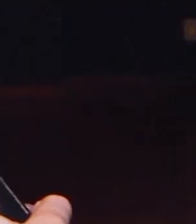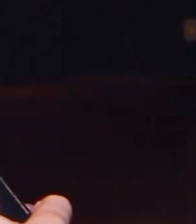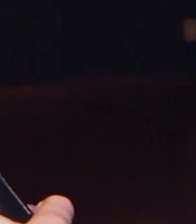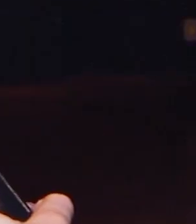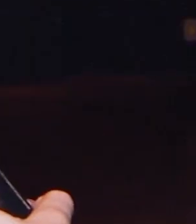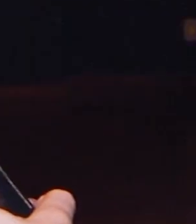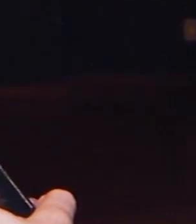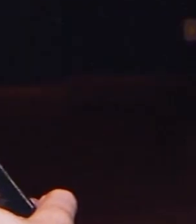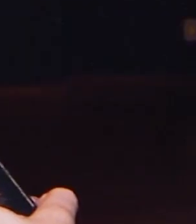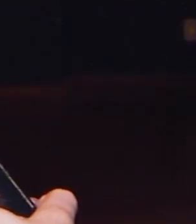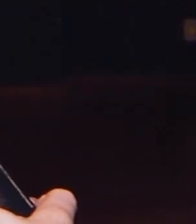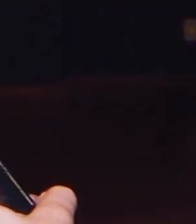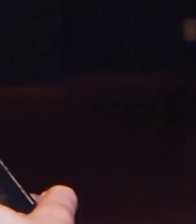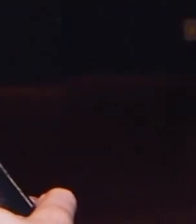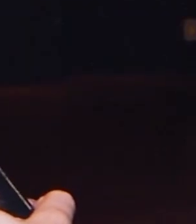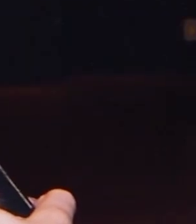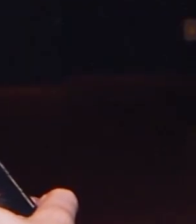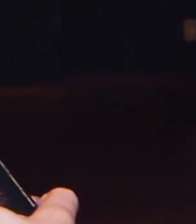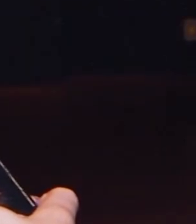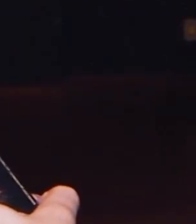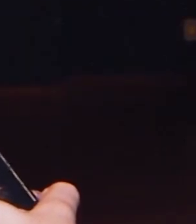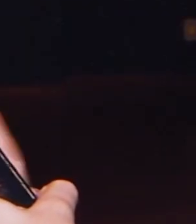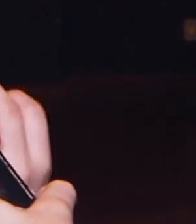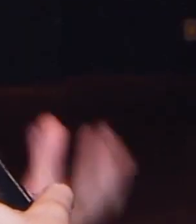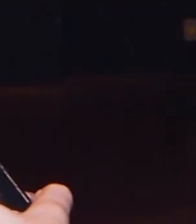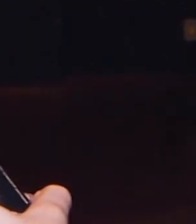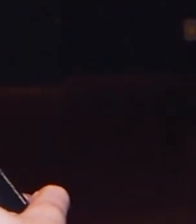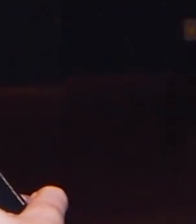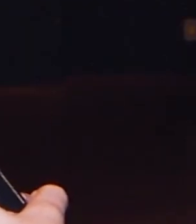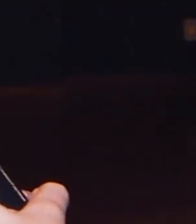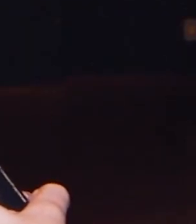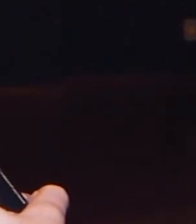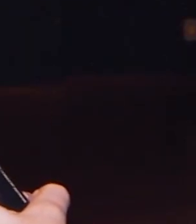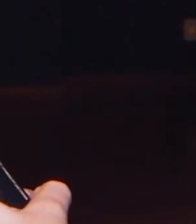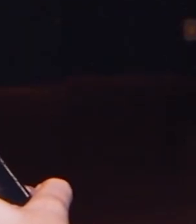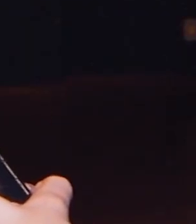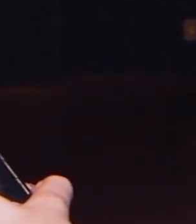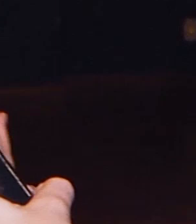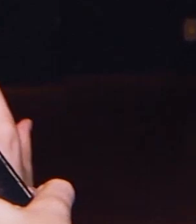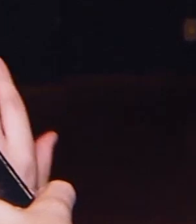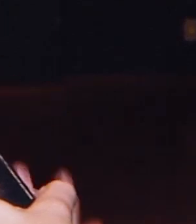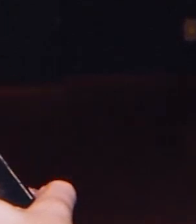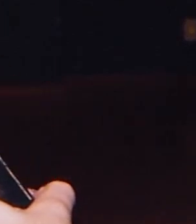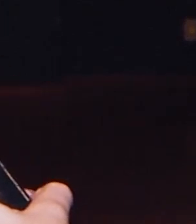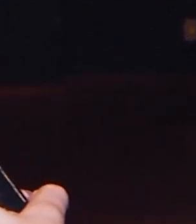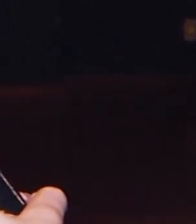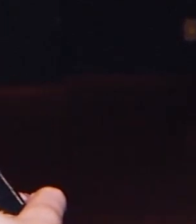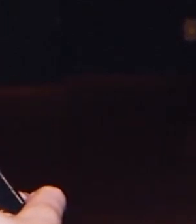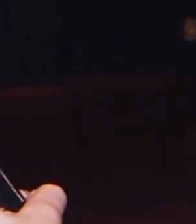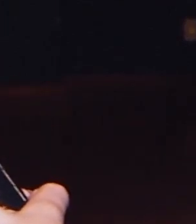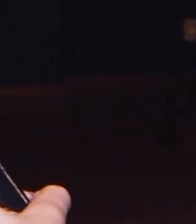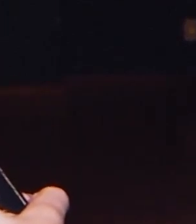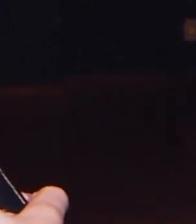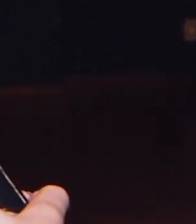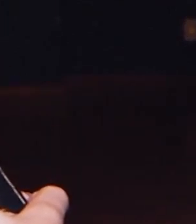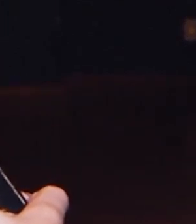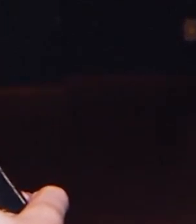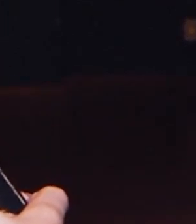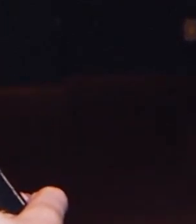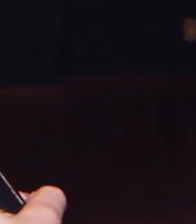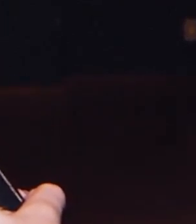aula. Mestrado, doutorado, um pós-doc, continuar nessa linha de estudo, pesquisa, mas eu também gosto da parte de